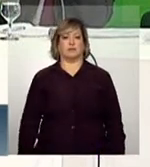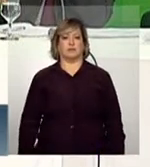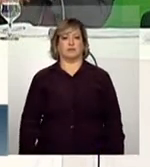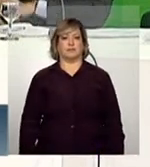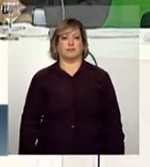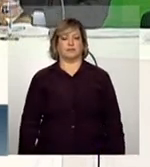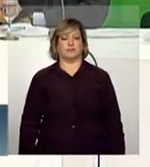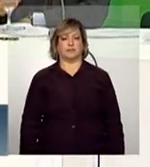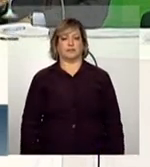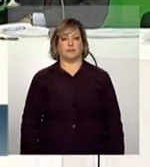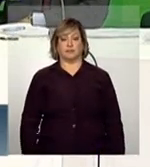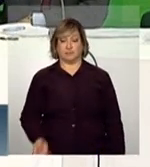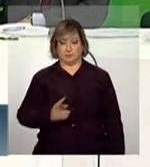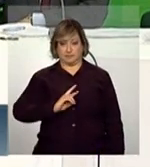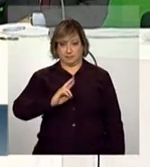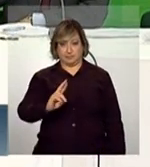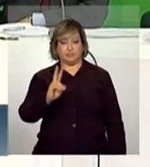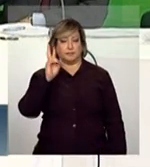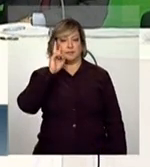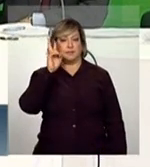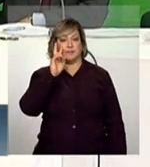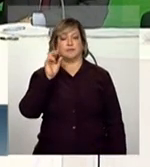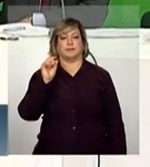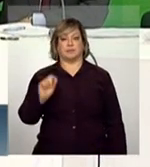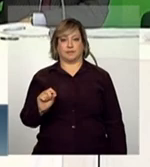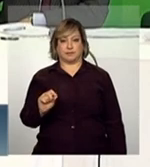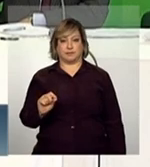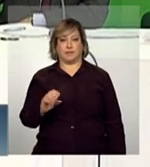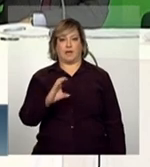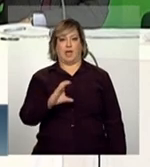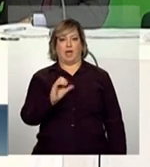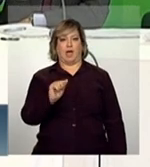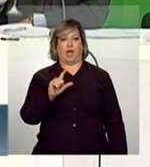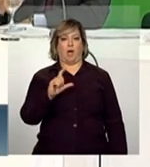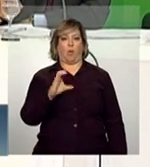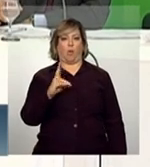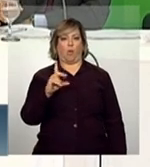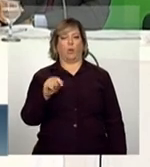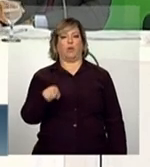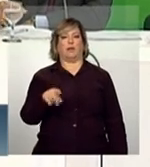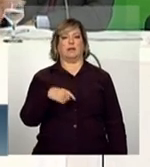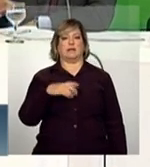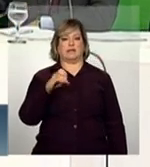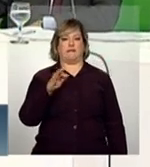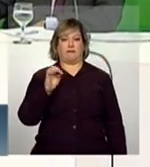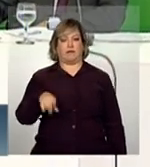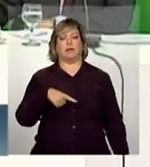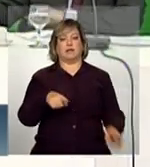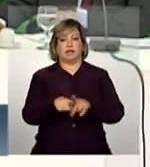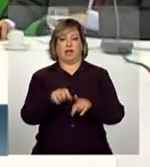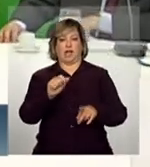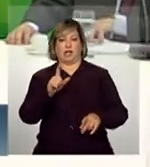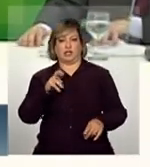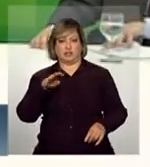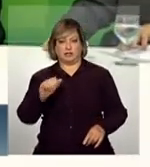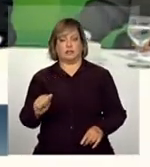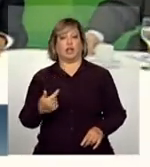Responder as duas, a questão do cálculo da CEFEM e da agência. O cálculo da CEFEM,